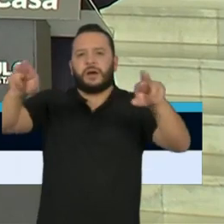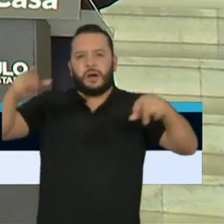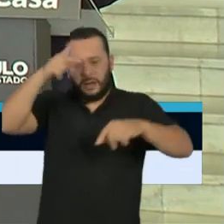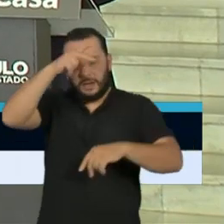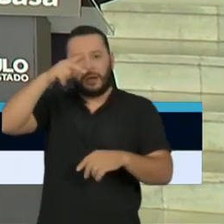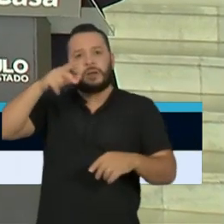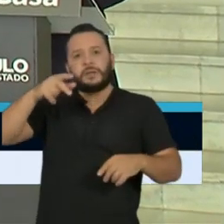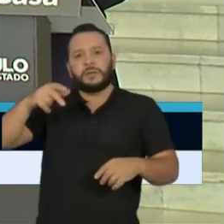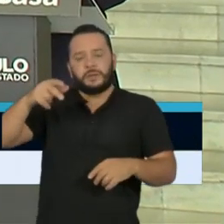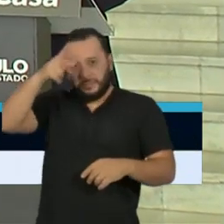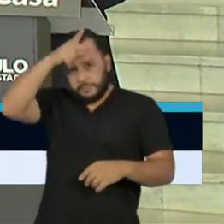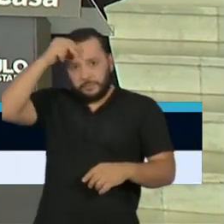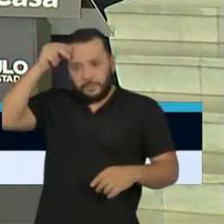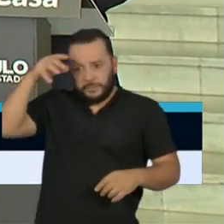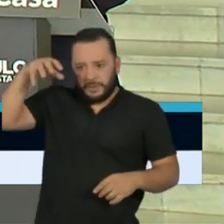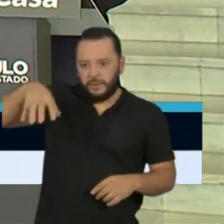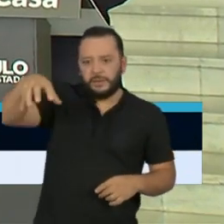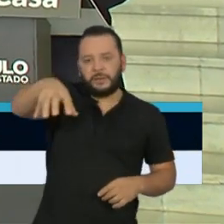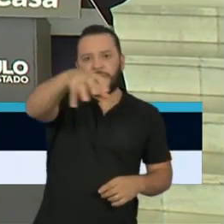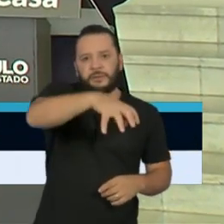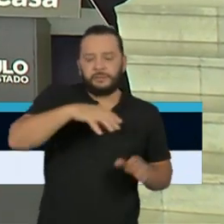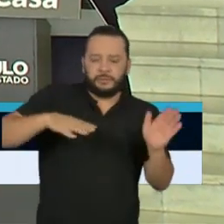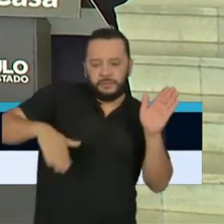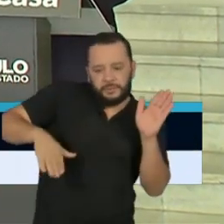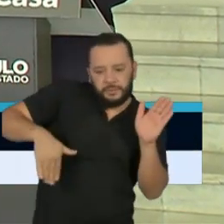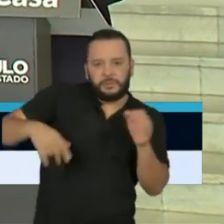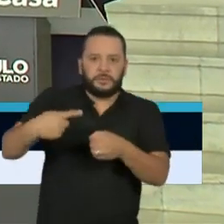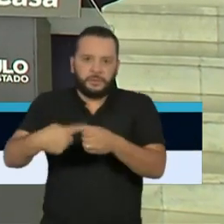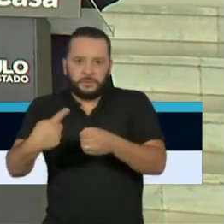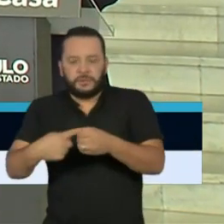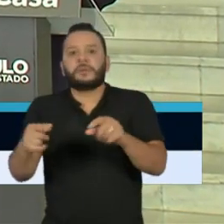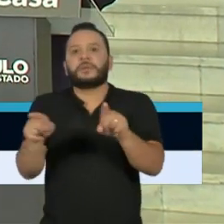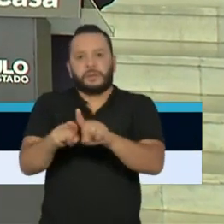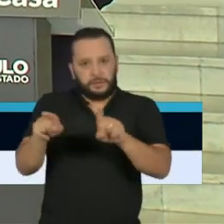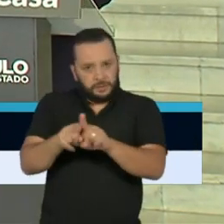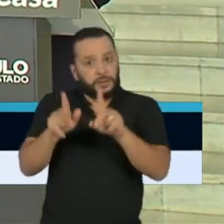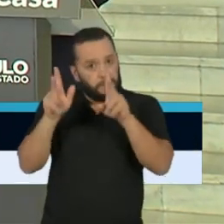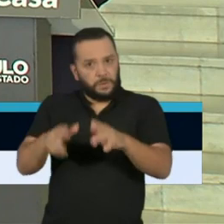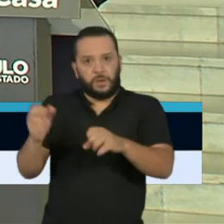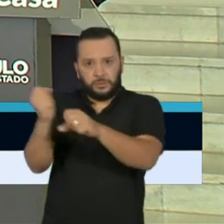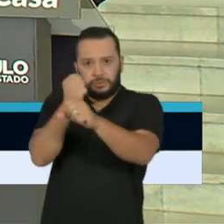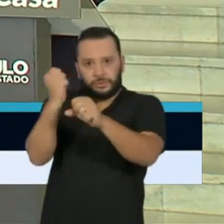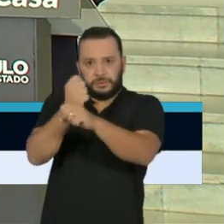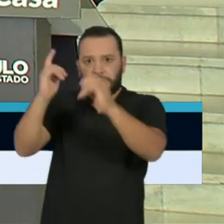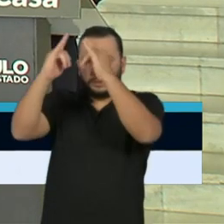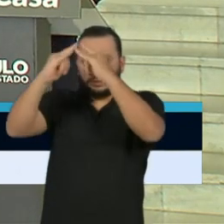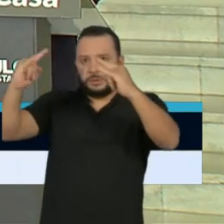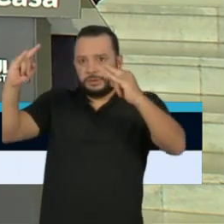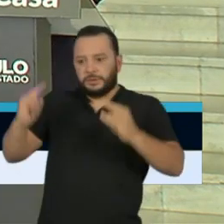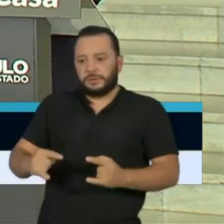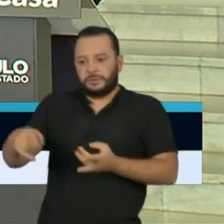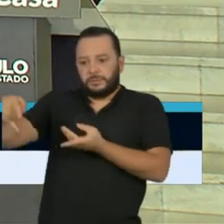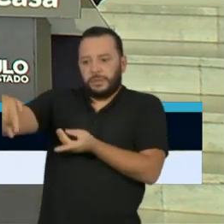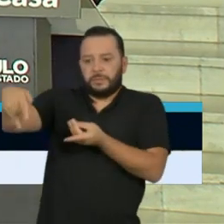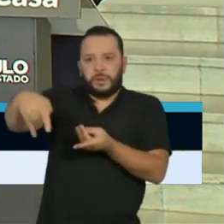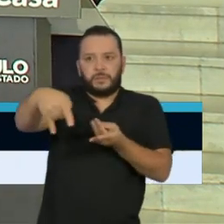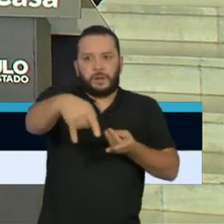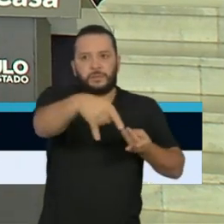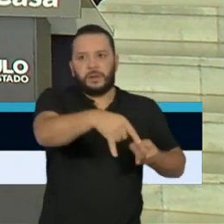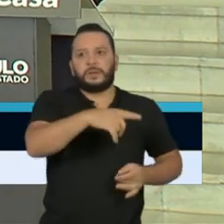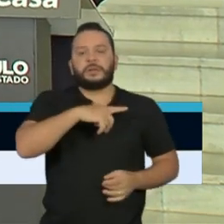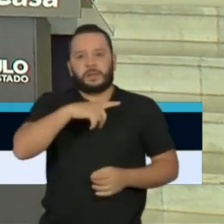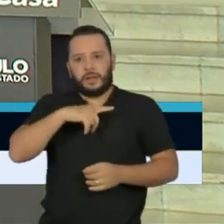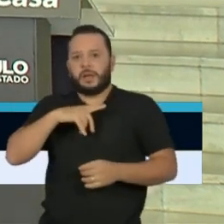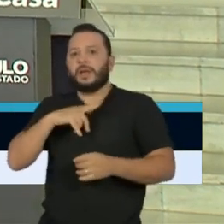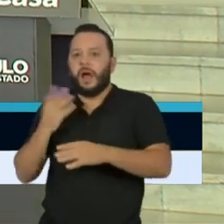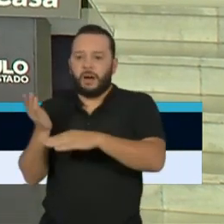repito, na região metropolitana, litoral e interior, estão fazendo seus hospitais de campanha, com a ajuda, com o apoio do governo do